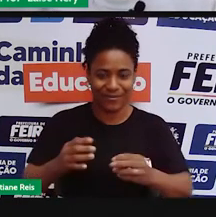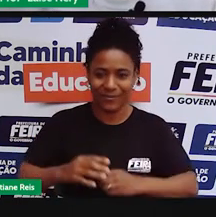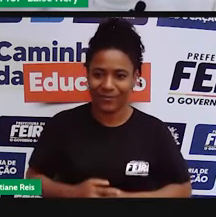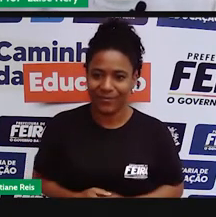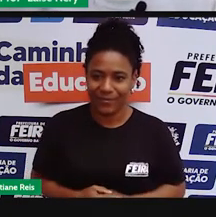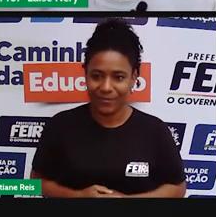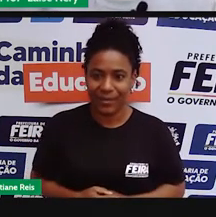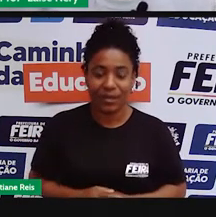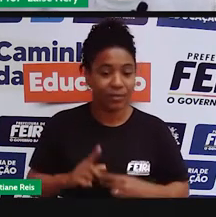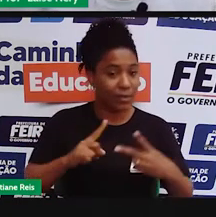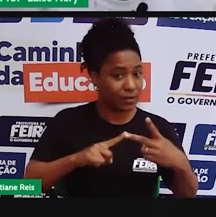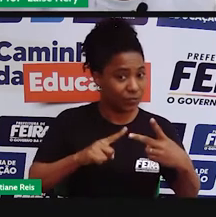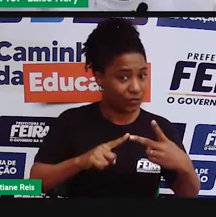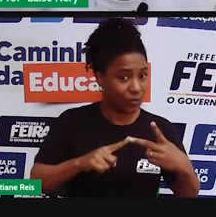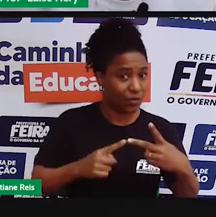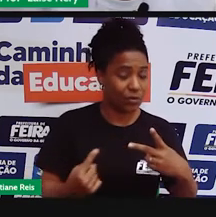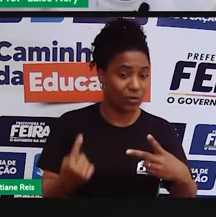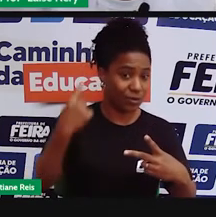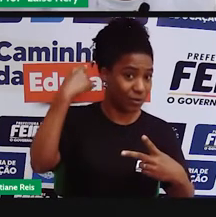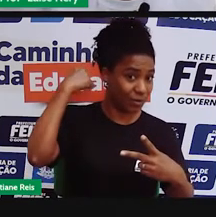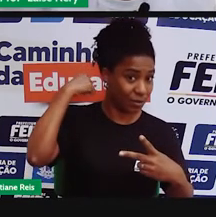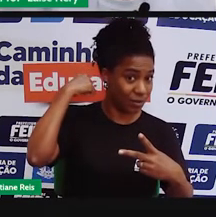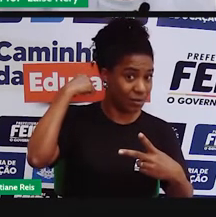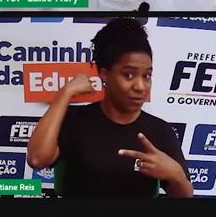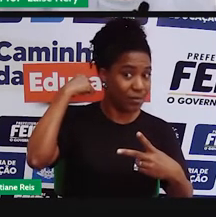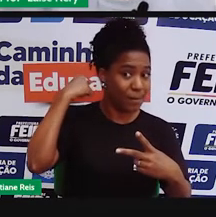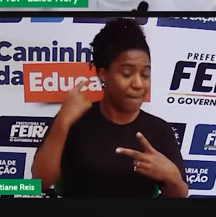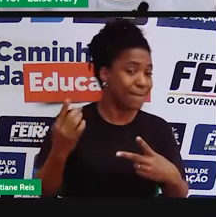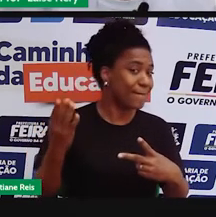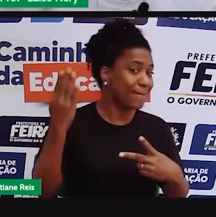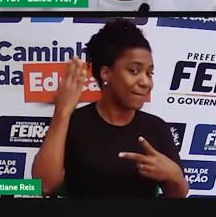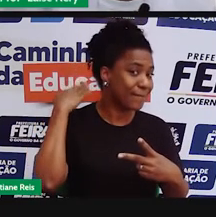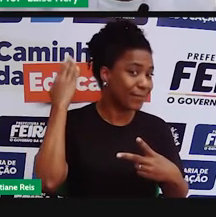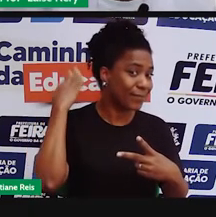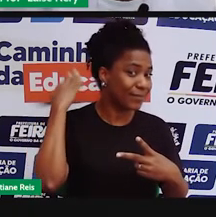Já se for passado, o tempo passado, o